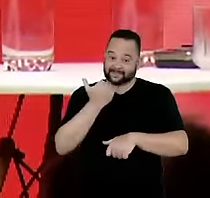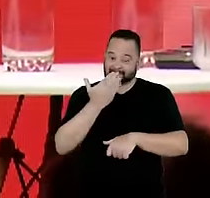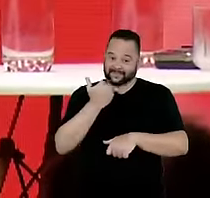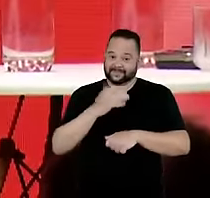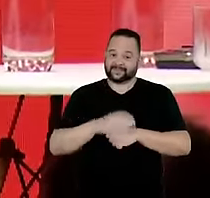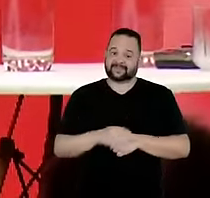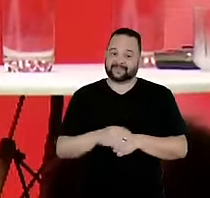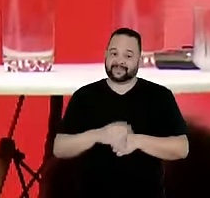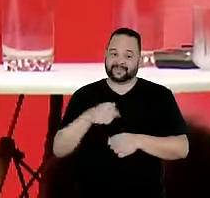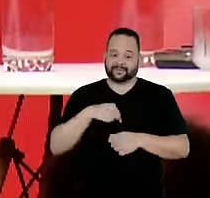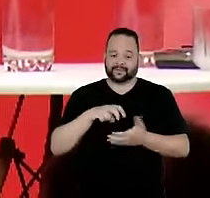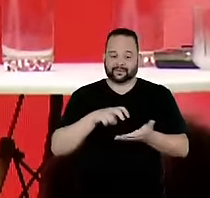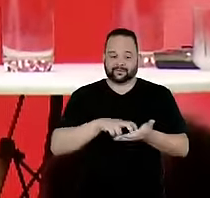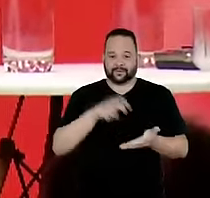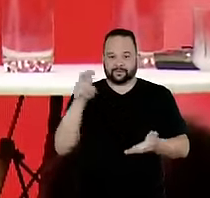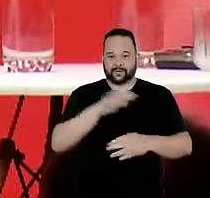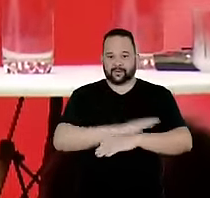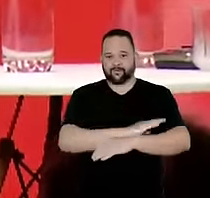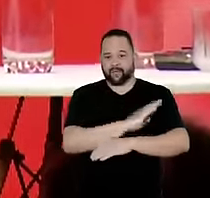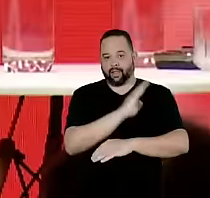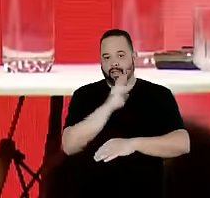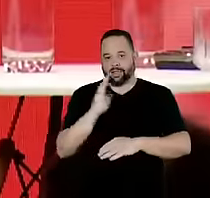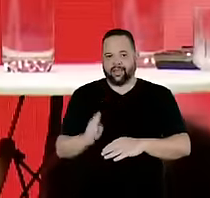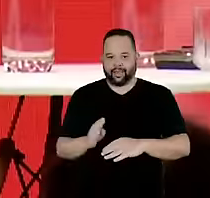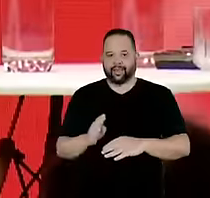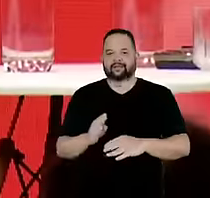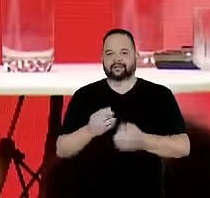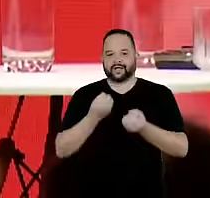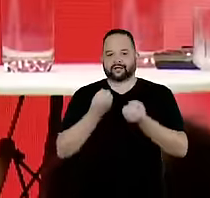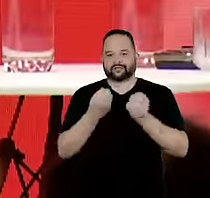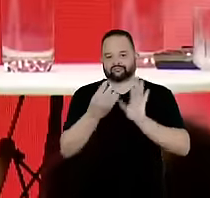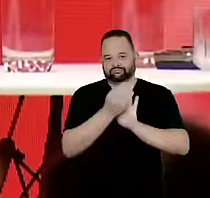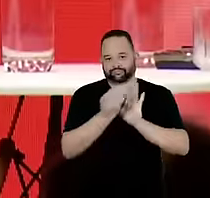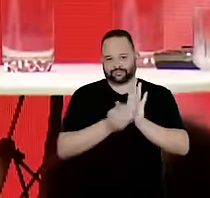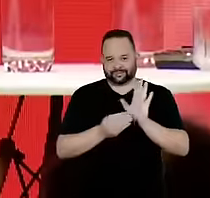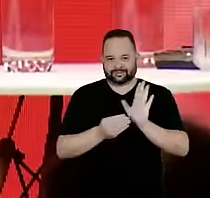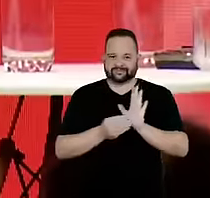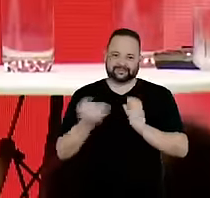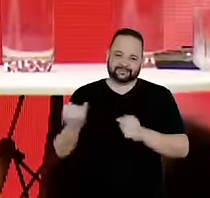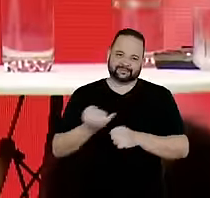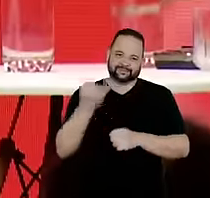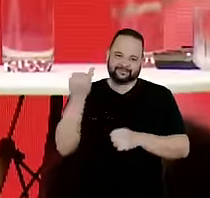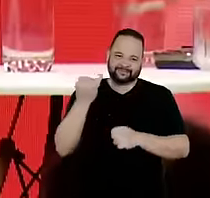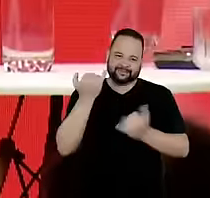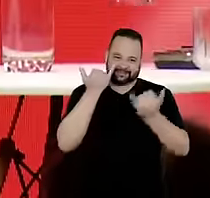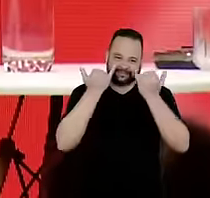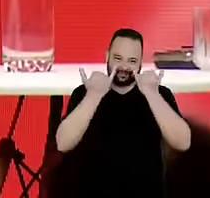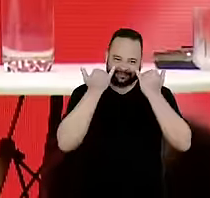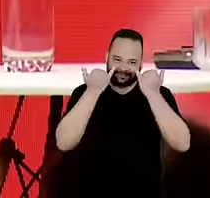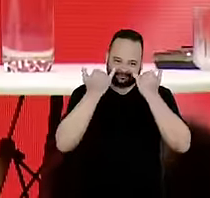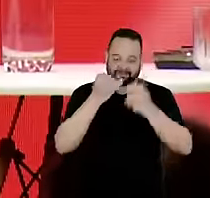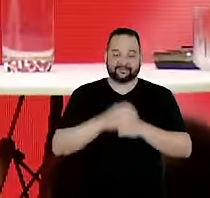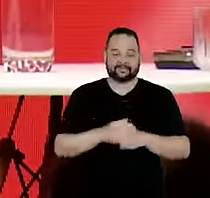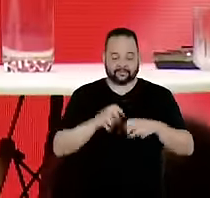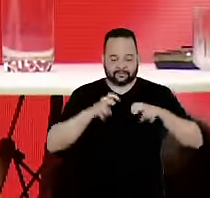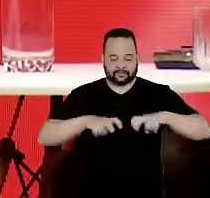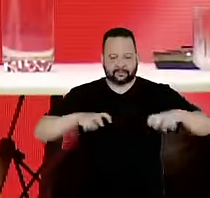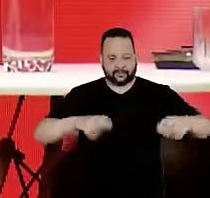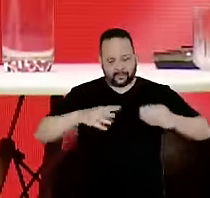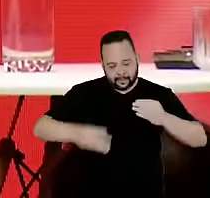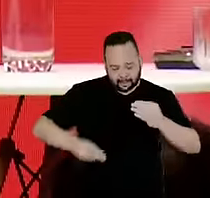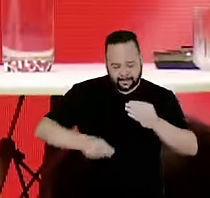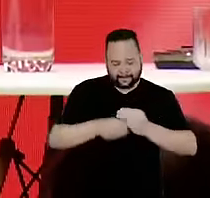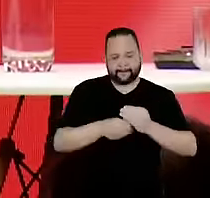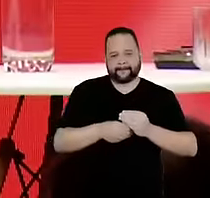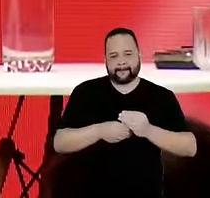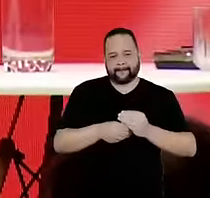conteúdo relevante riquíssima e esse painel de fato ele complementa e conecta muito do que a gente trouxe de conteúdo hoje nessa